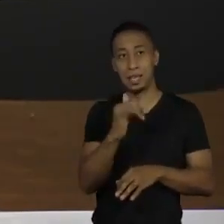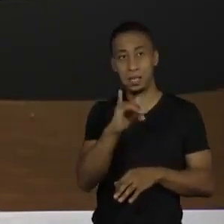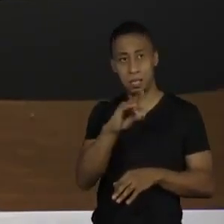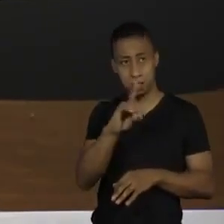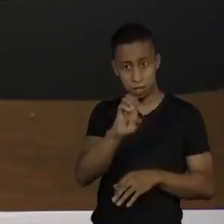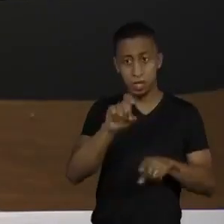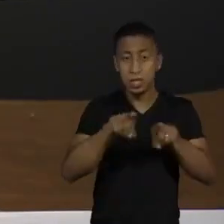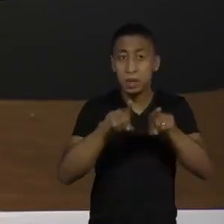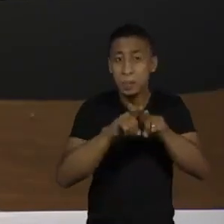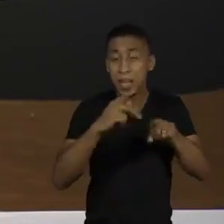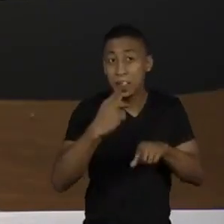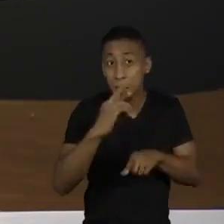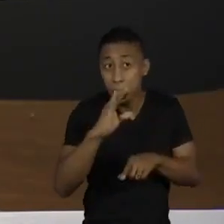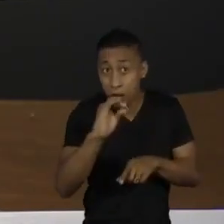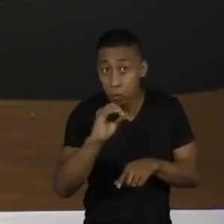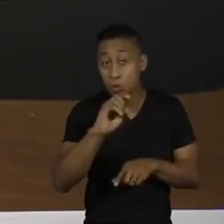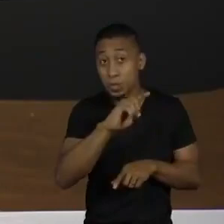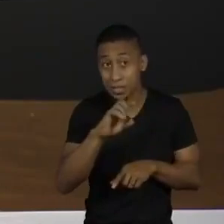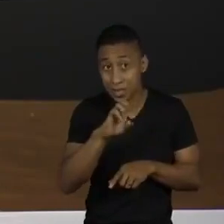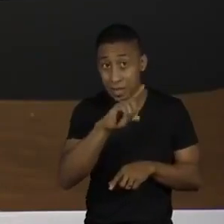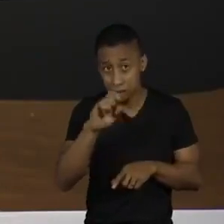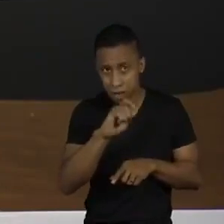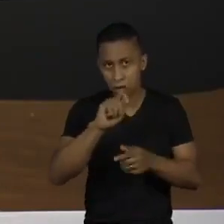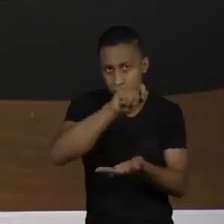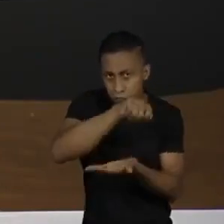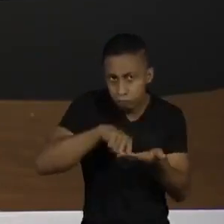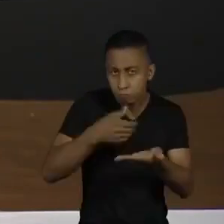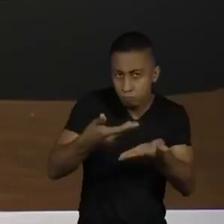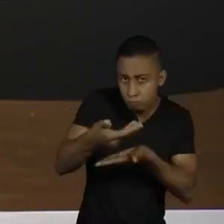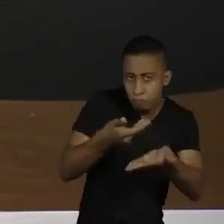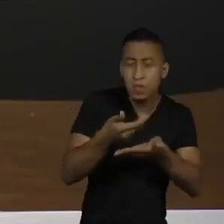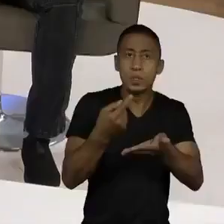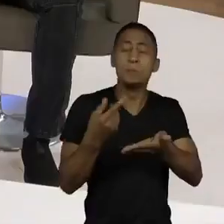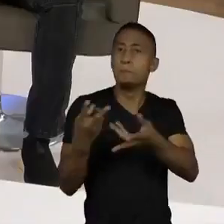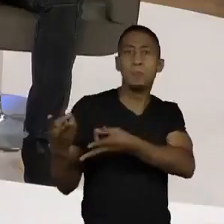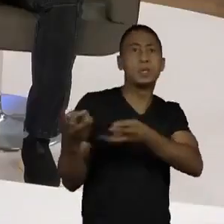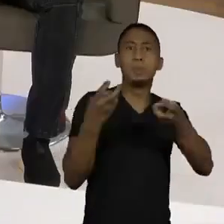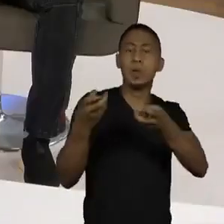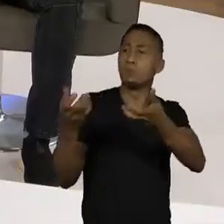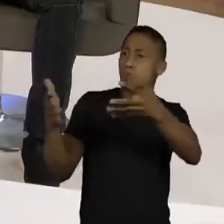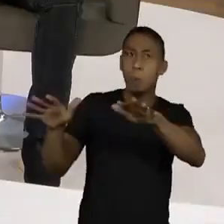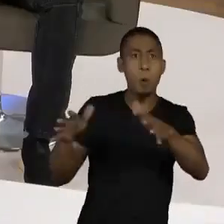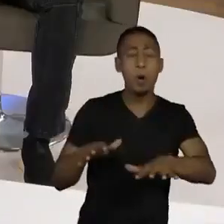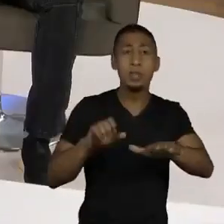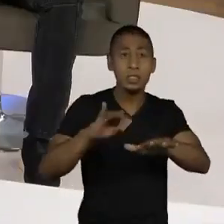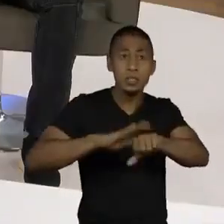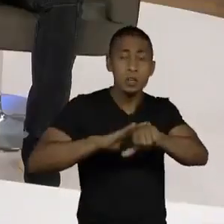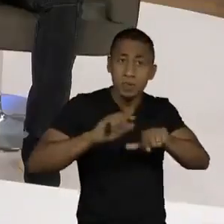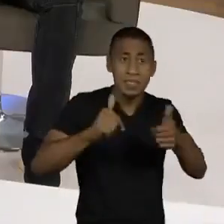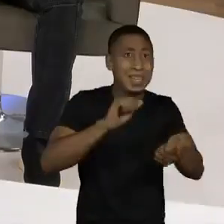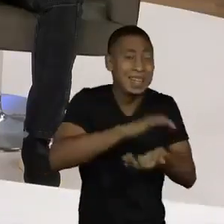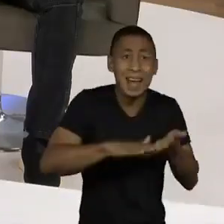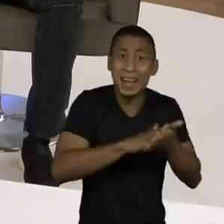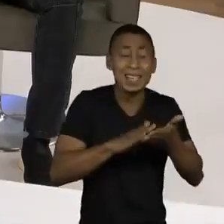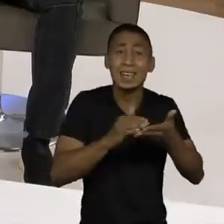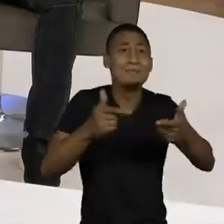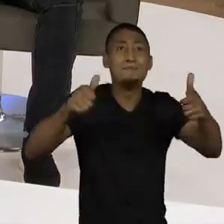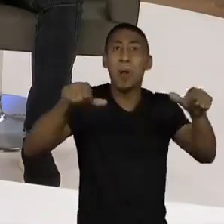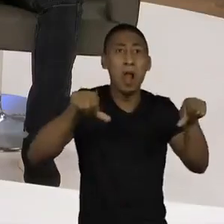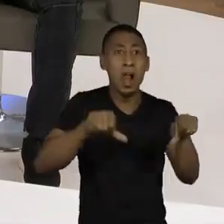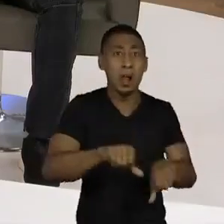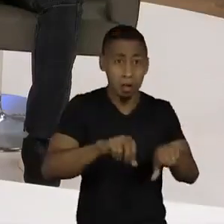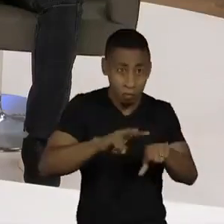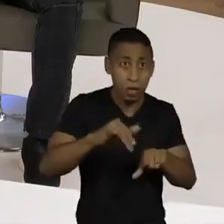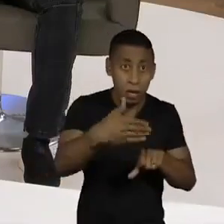de um caos social no país e uma catástrofe de proporções ainda maiores caso não seja feita alguma coisa é